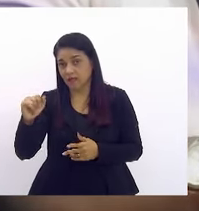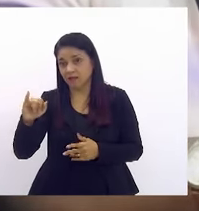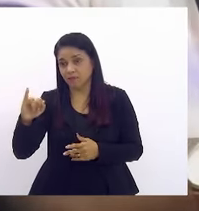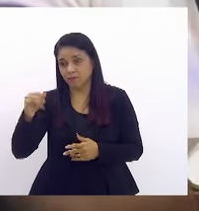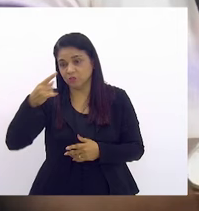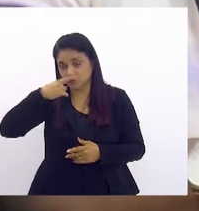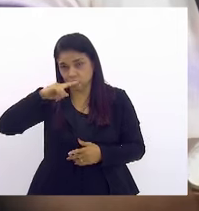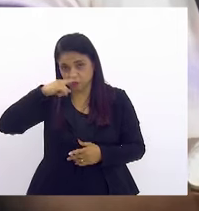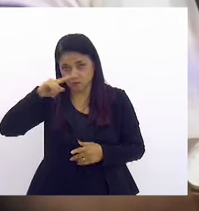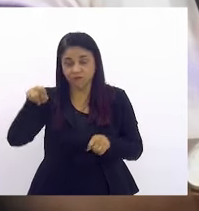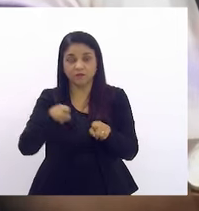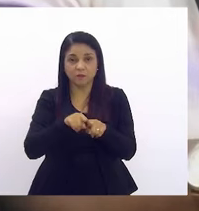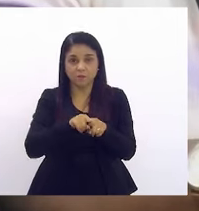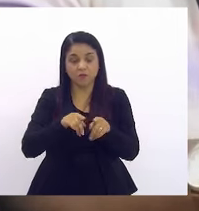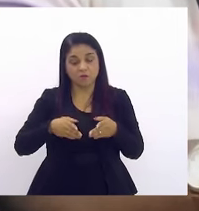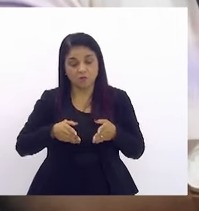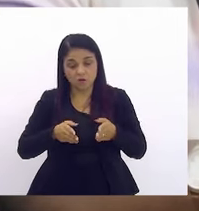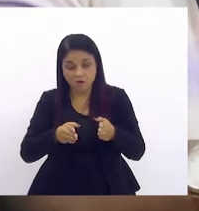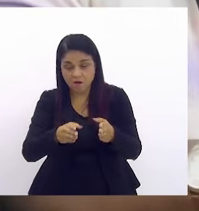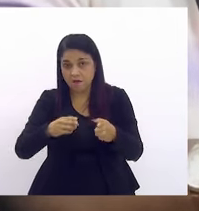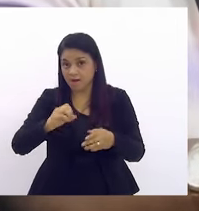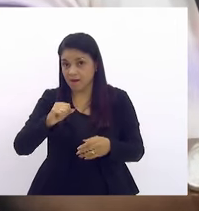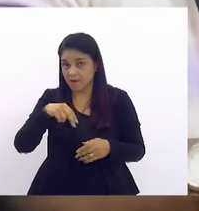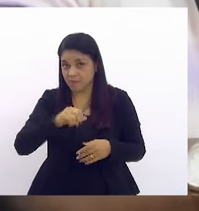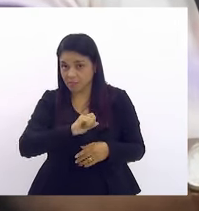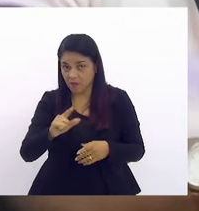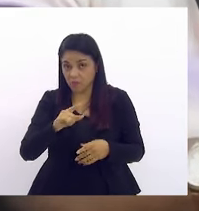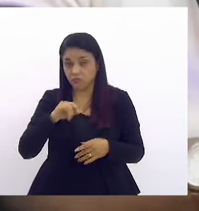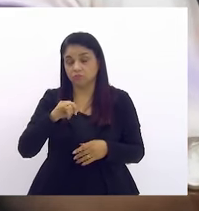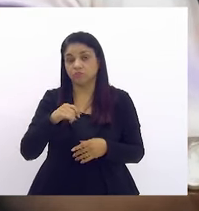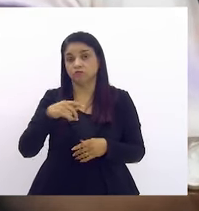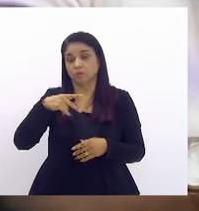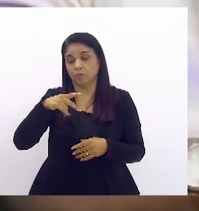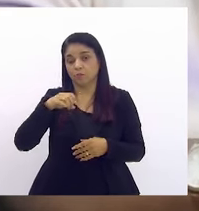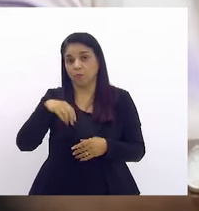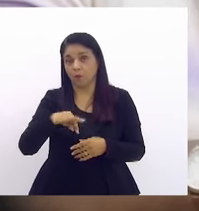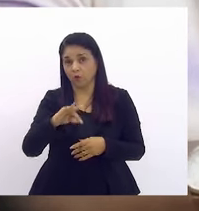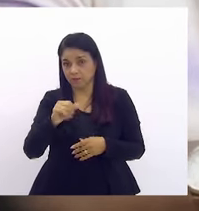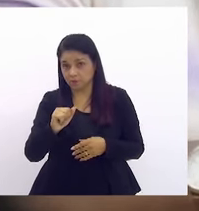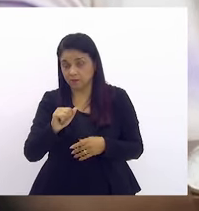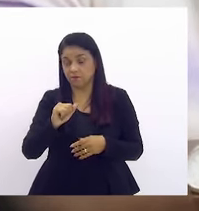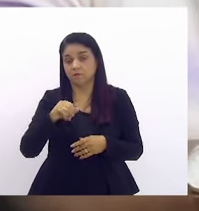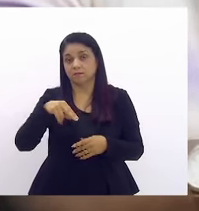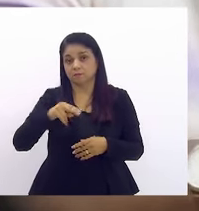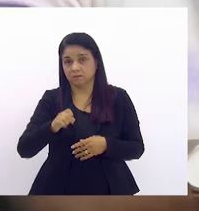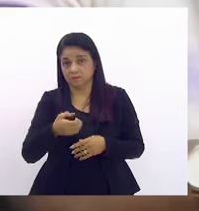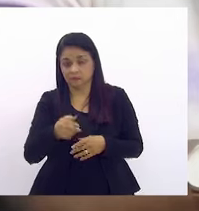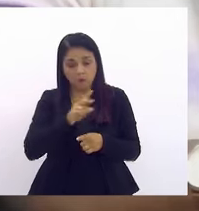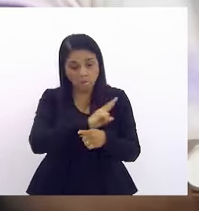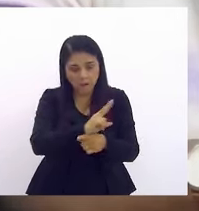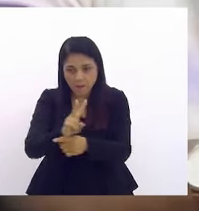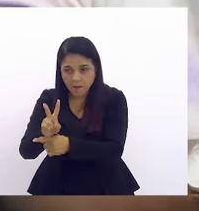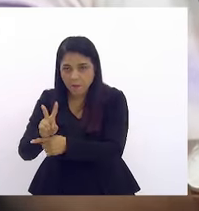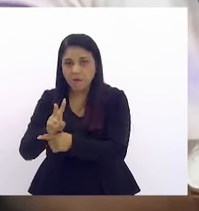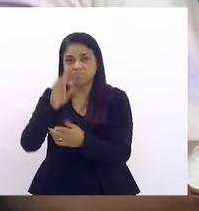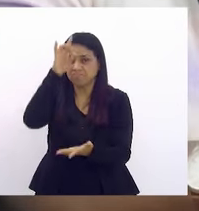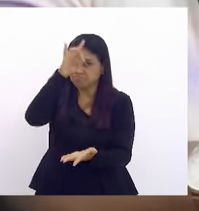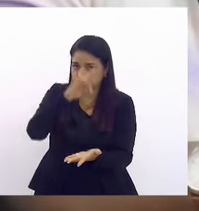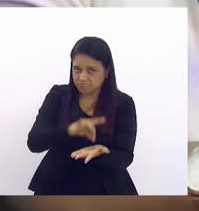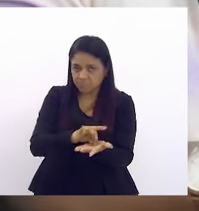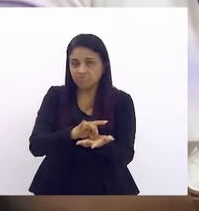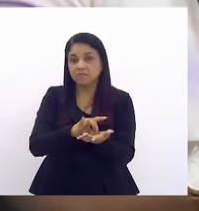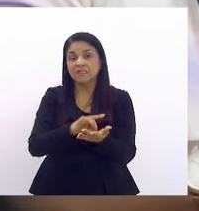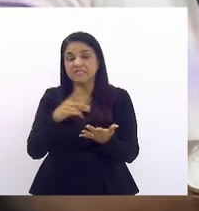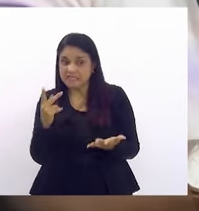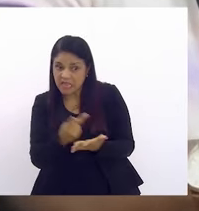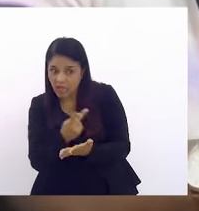no canal de Ponta Negra. Isso, eu estou lá diariamente, estou fiscalizando como presidente da Comissão de Meio Ambiente, eu não quero ver nenhuma coisa errada para fazer